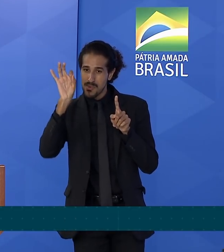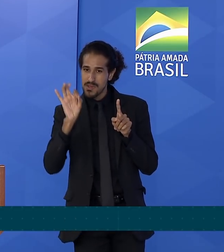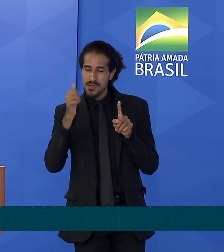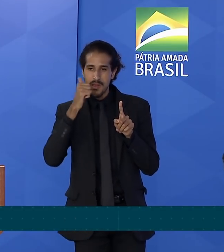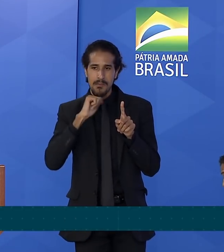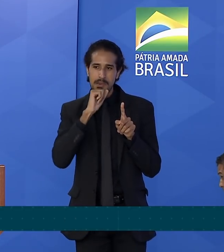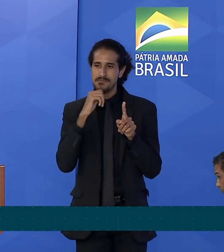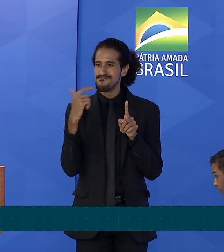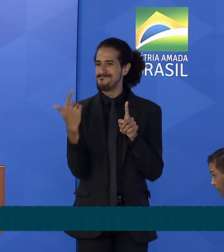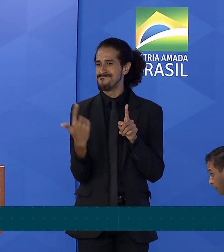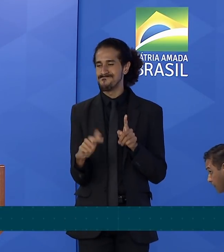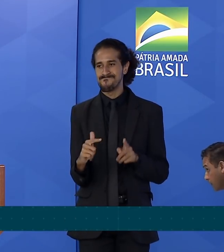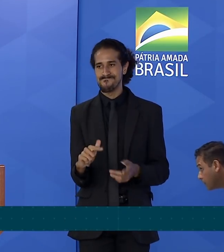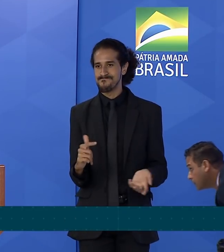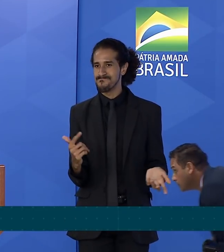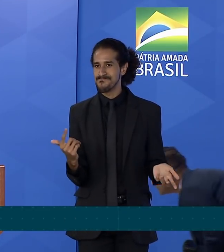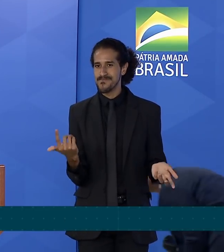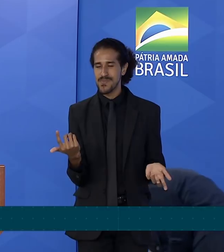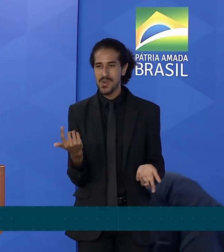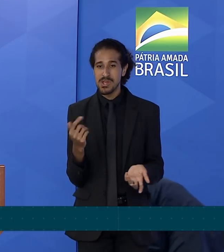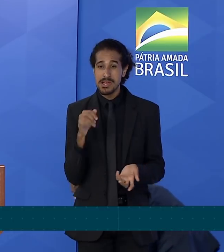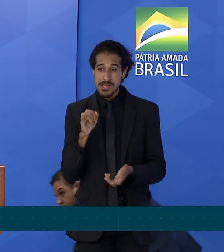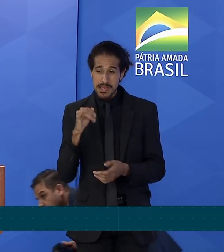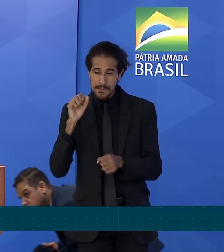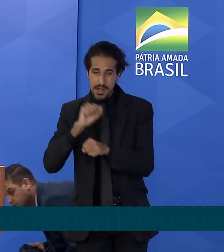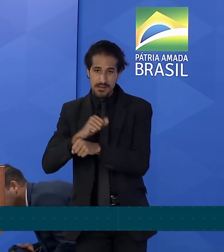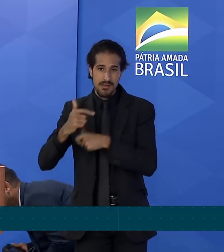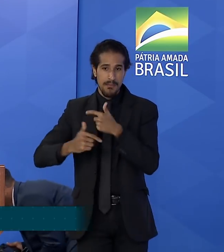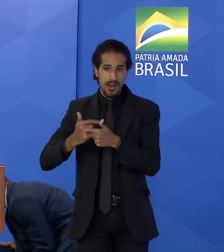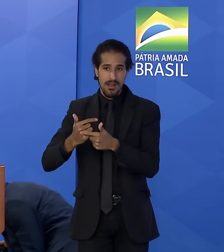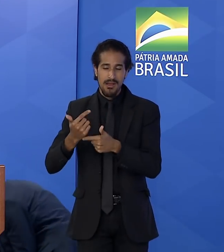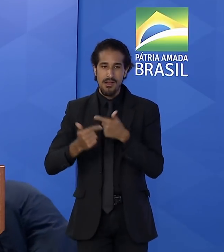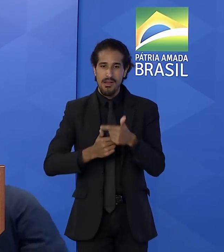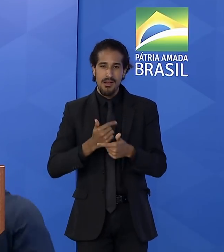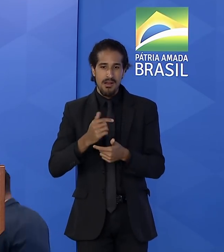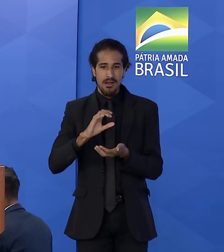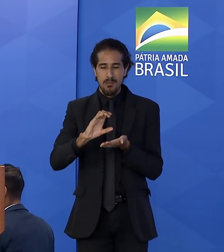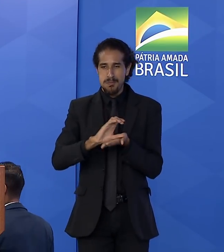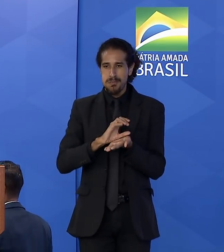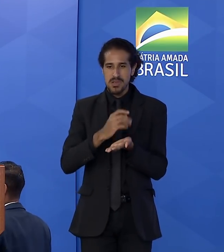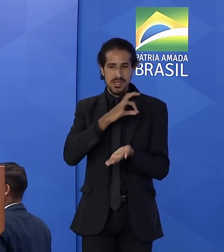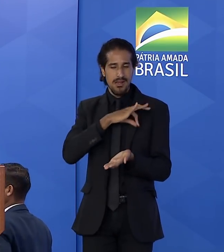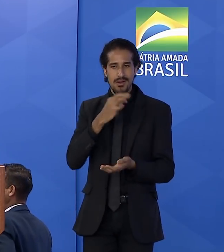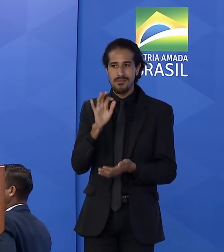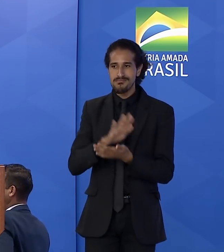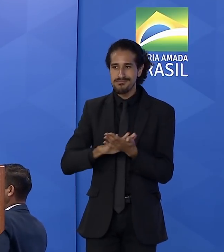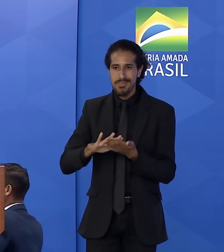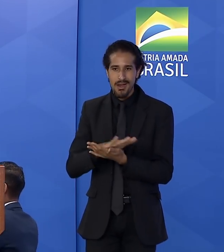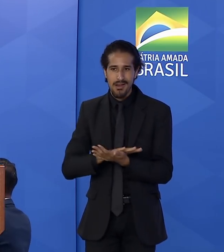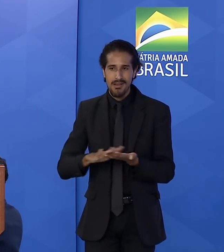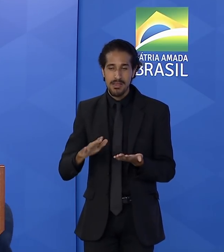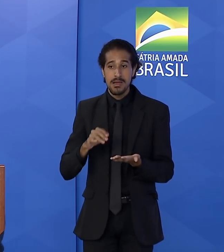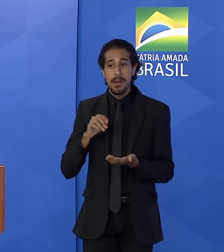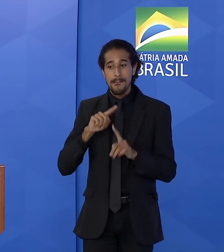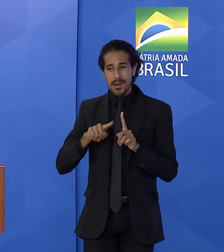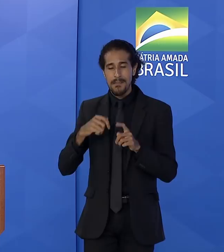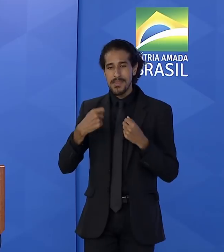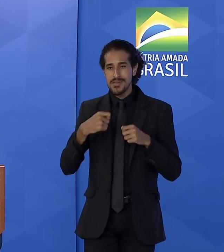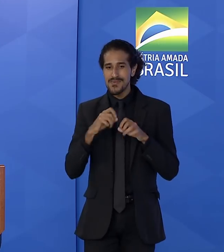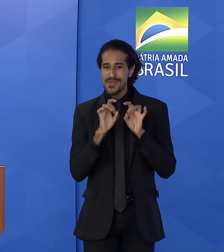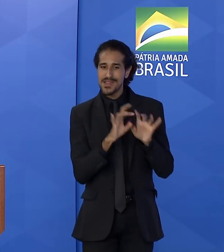parando de trabalhar não teriam renda nenhuma. E elas tiveram que parar, porque as crianças